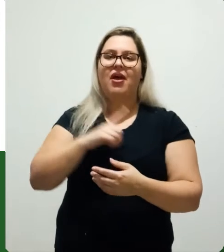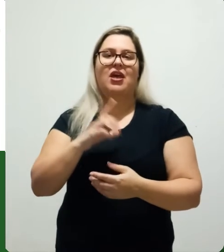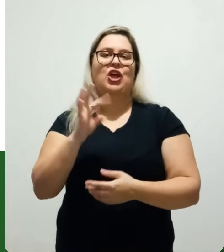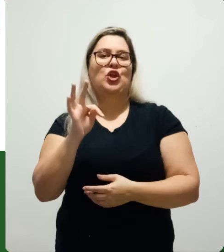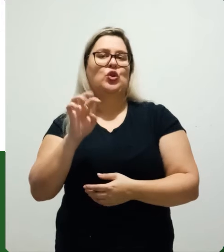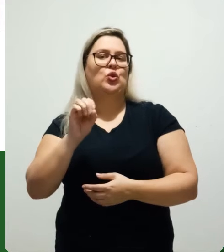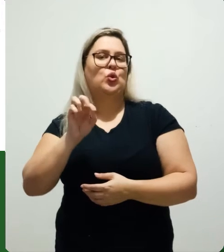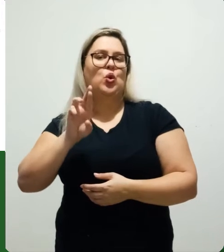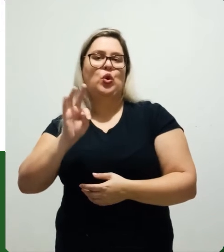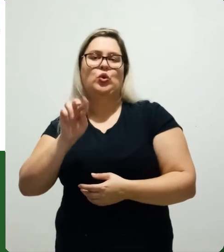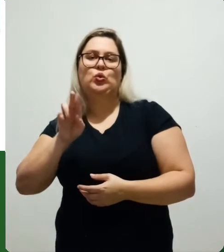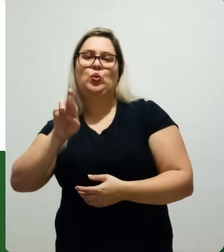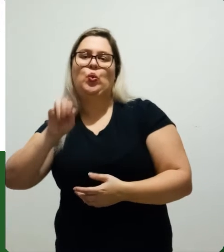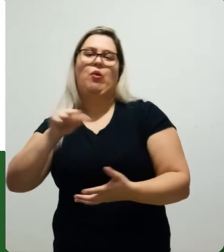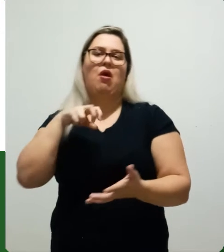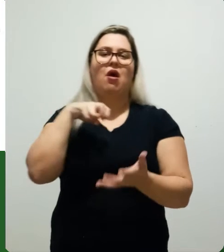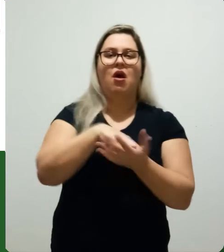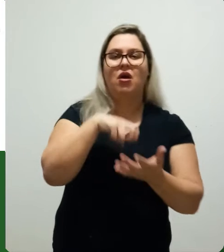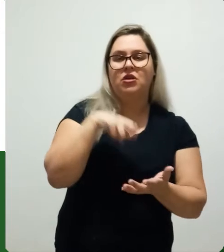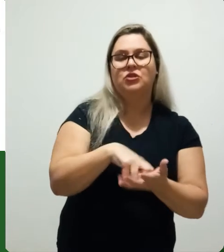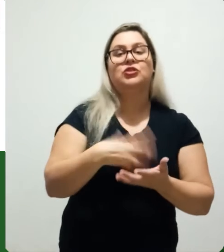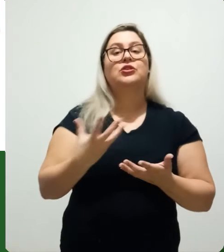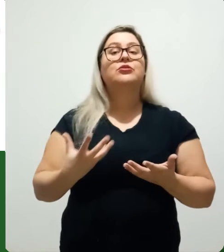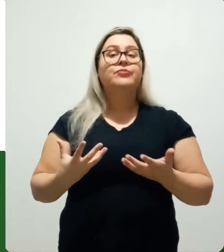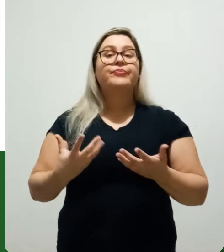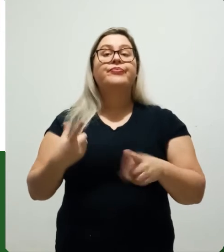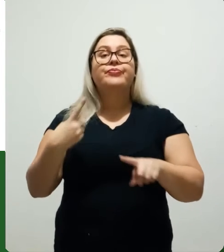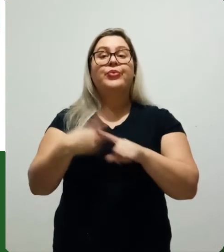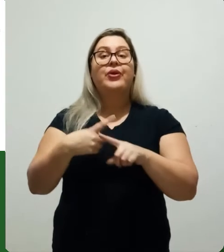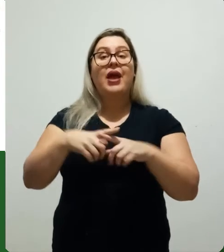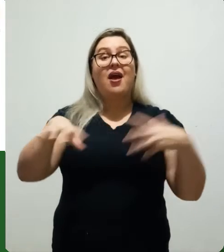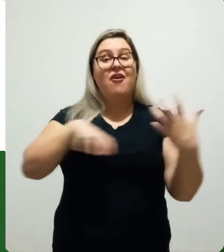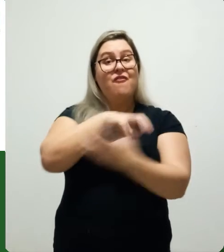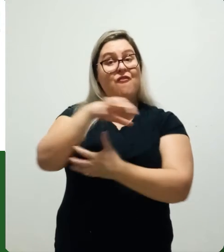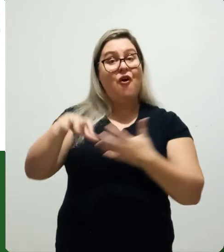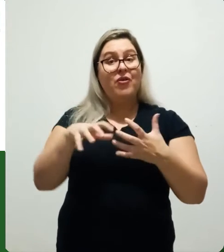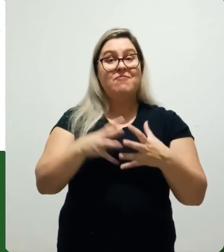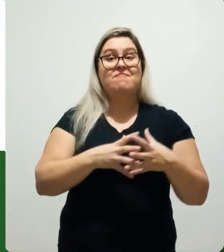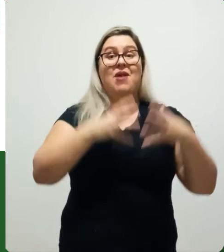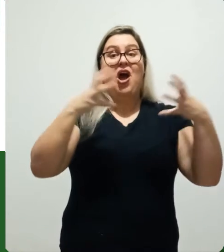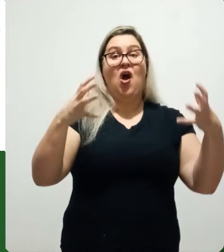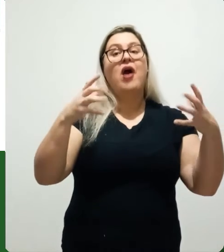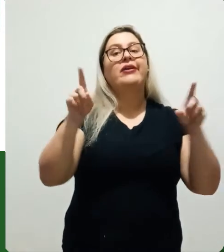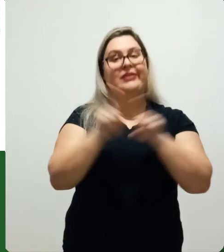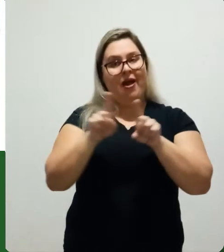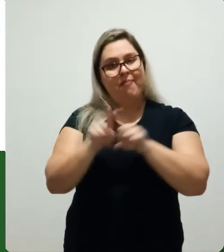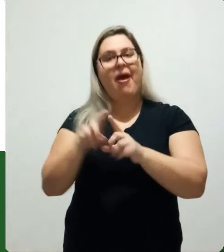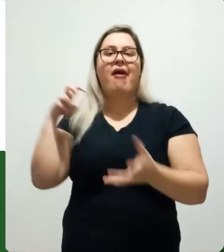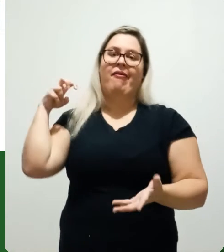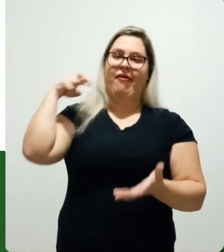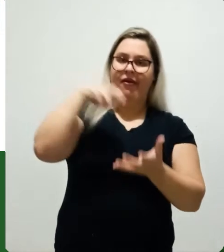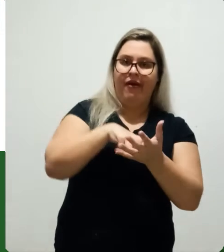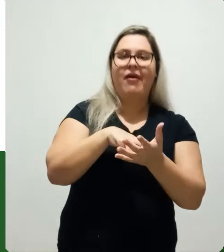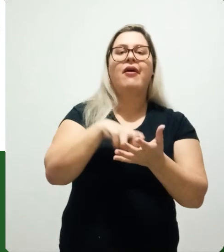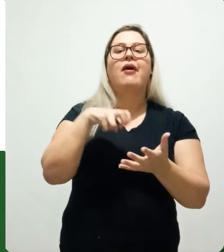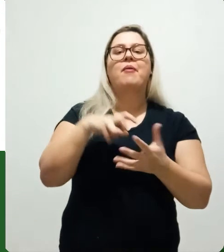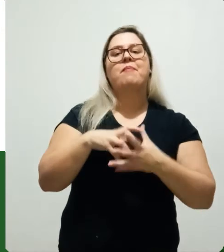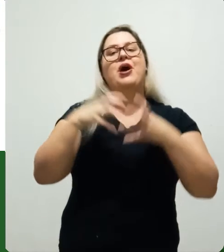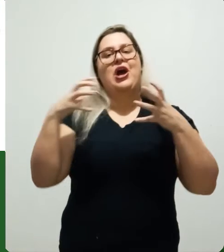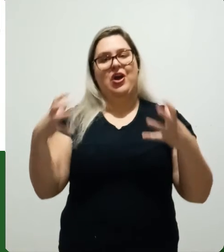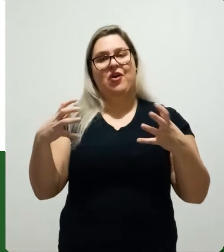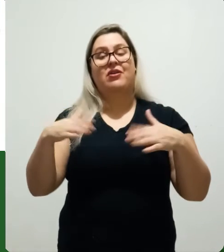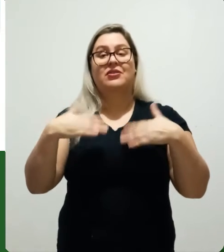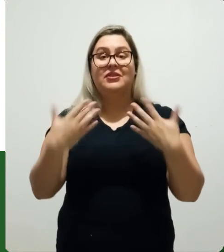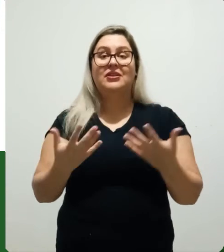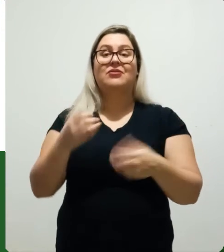com castigos, ou medidas disciplinares. E quanto maior o nível de revolta, maior o nível de repressão. Então,